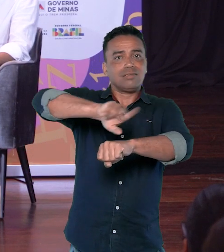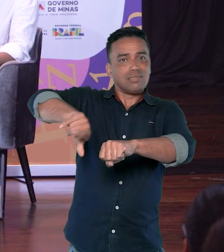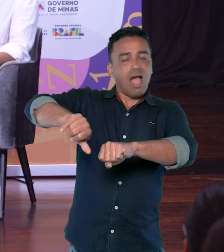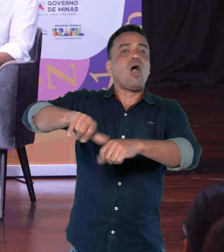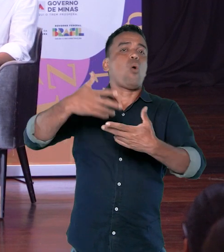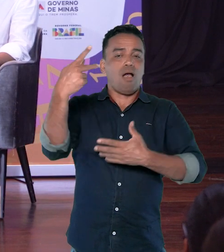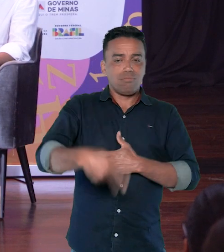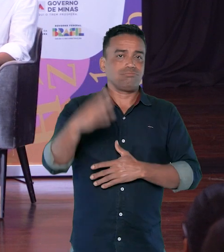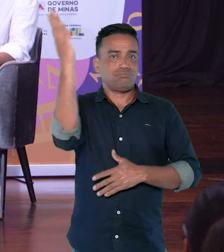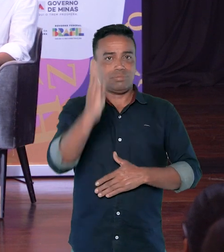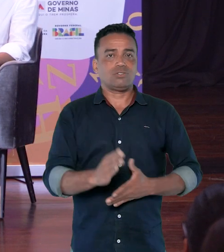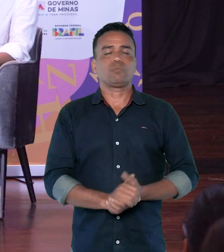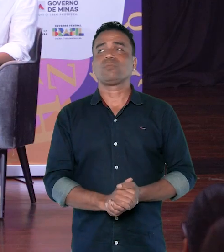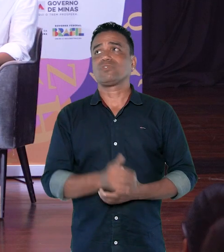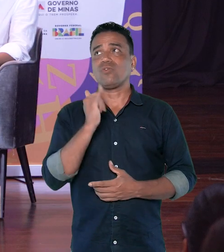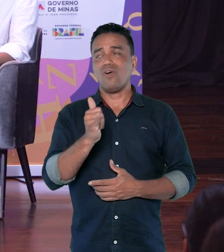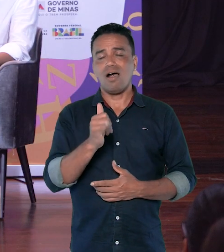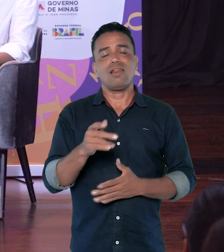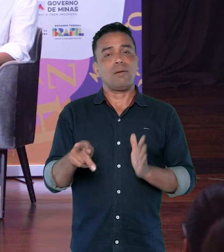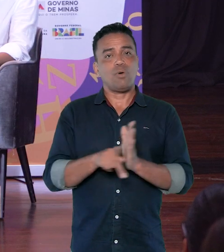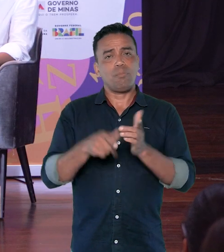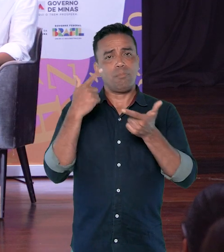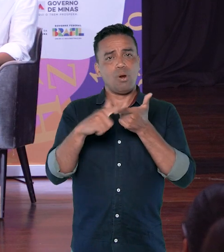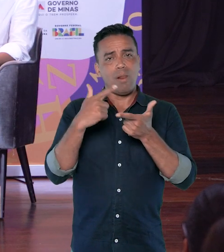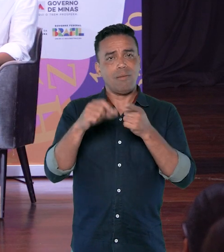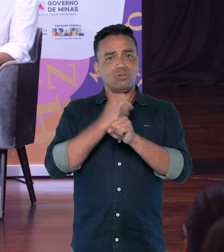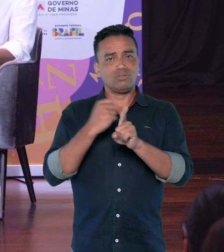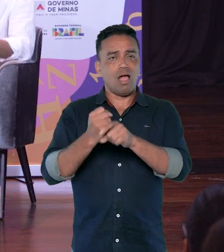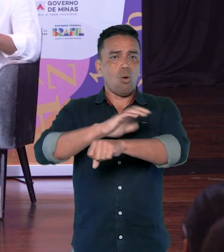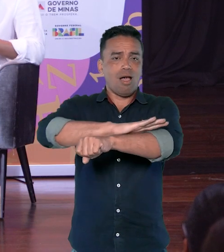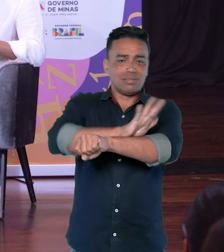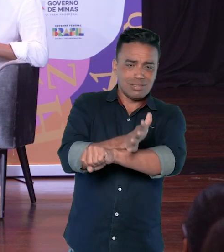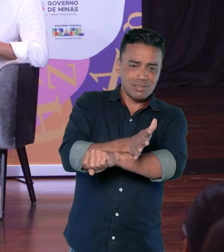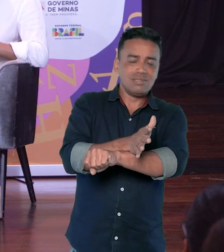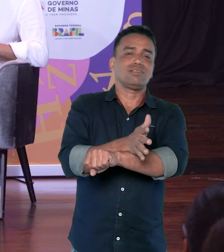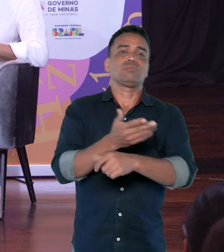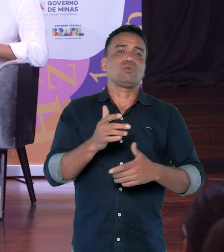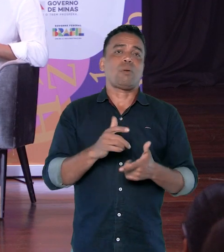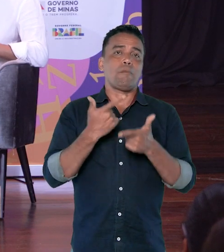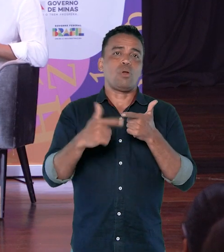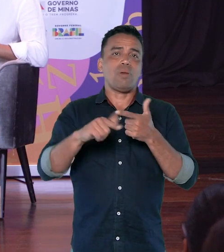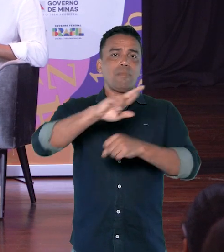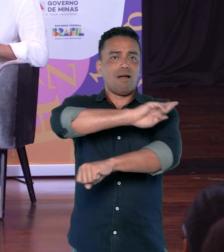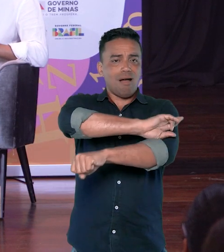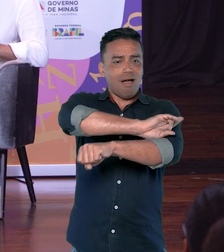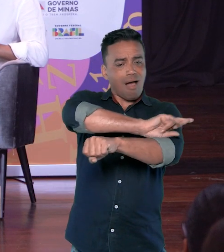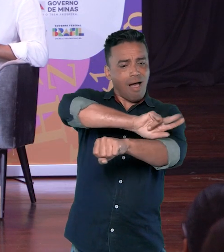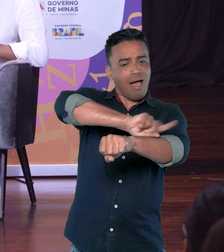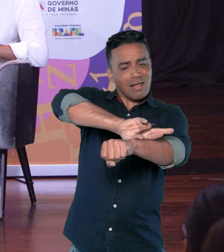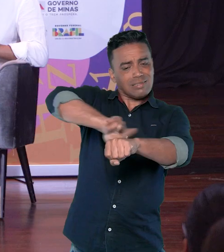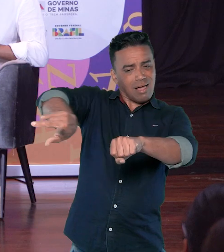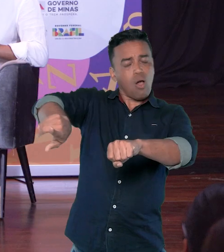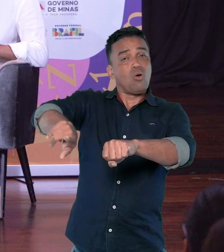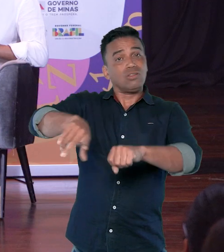Toda vez que a gente fala sobre o racismo e fala sobre as questões raciais, a gente acaba levando para